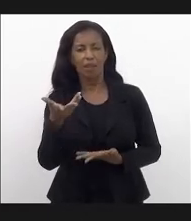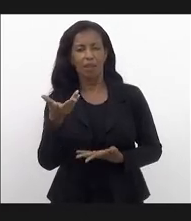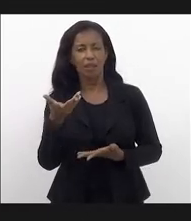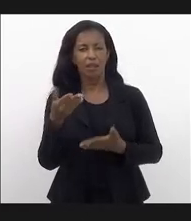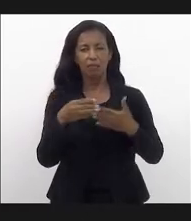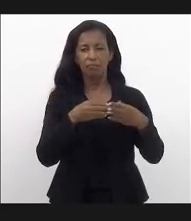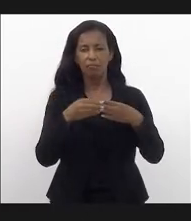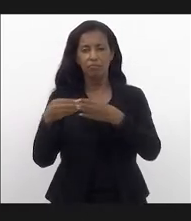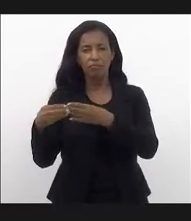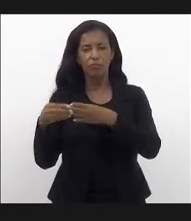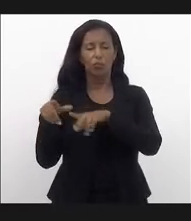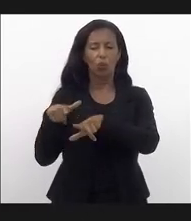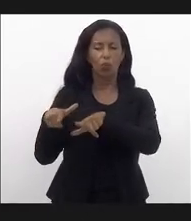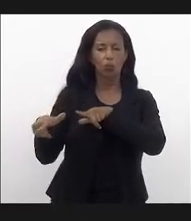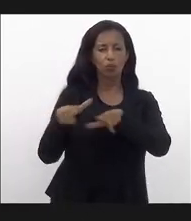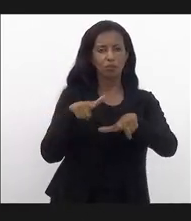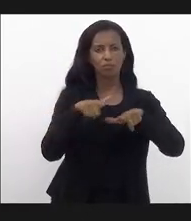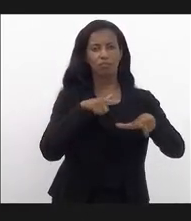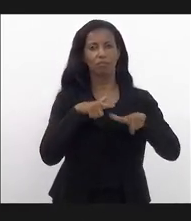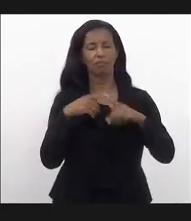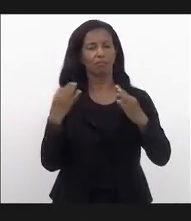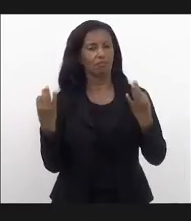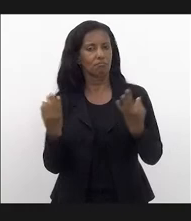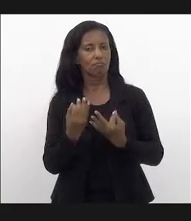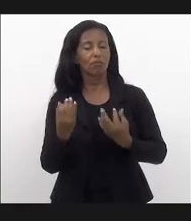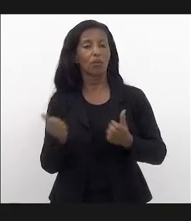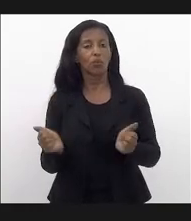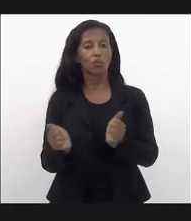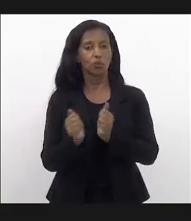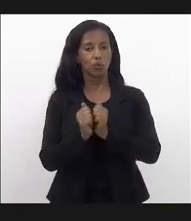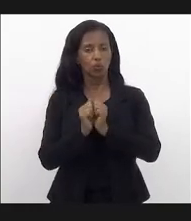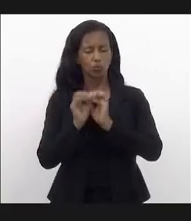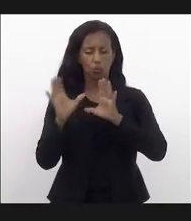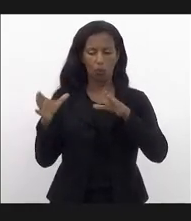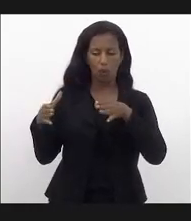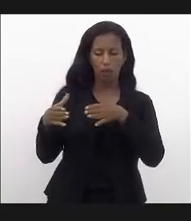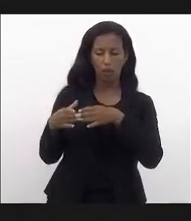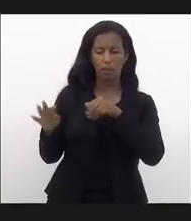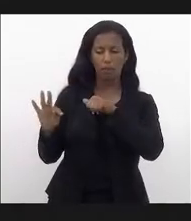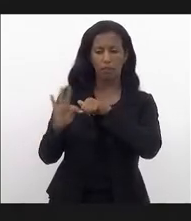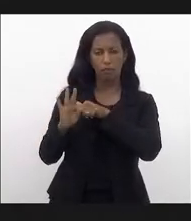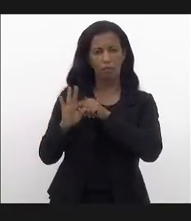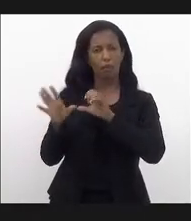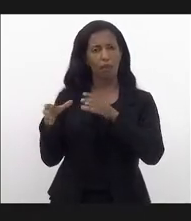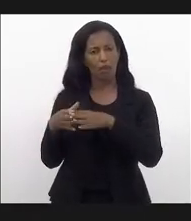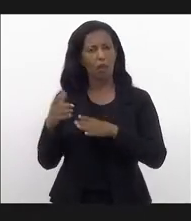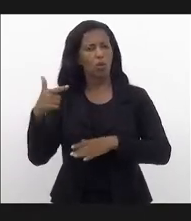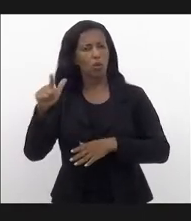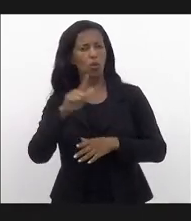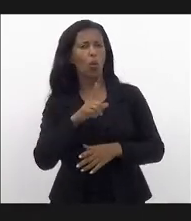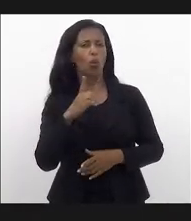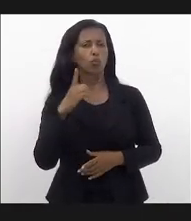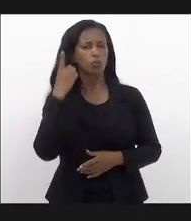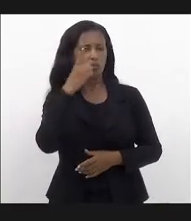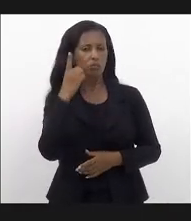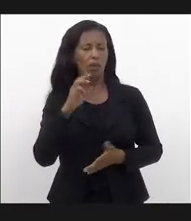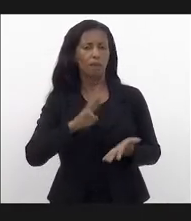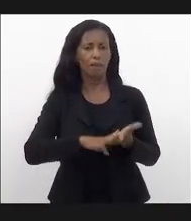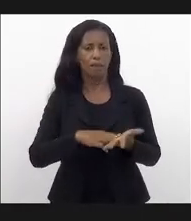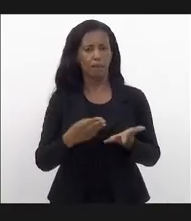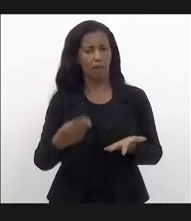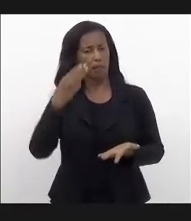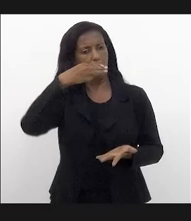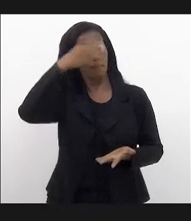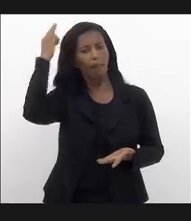trabalho muito complexo juntamente com a equipe técnica e os outros deputados membros da CPI o deputado